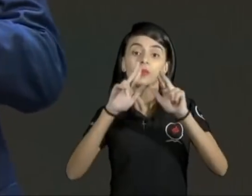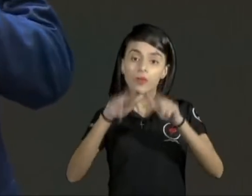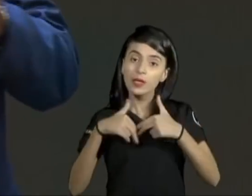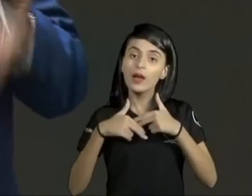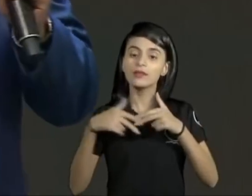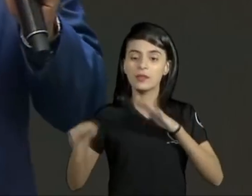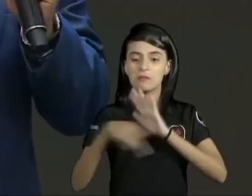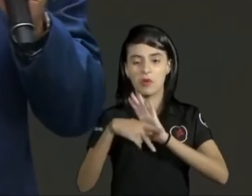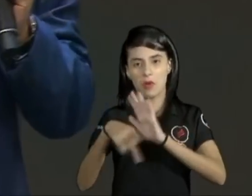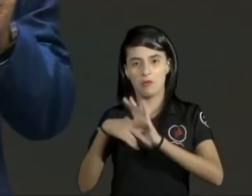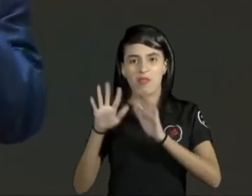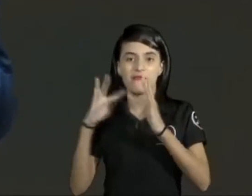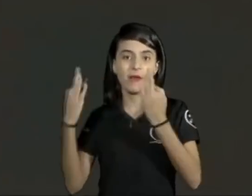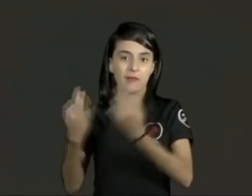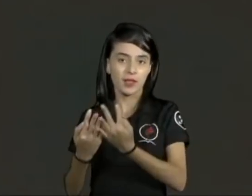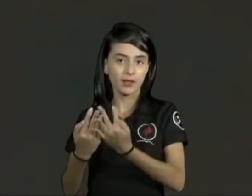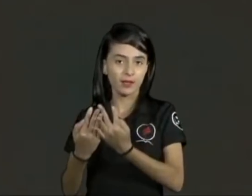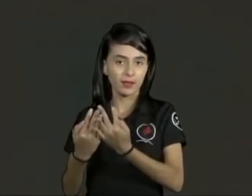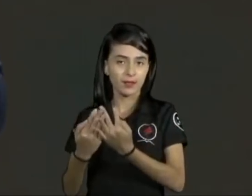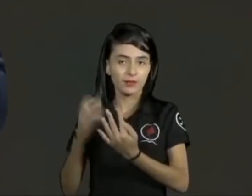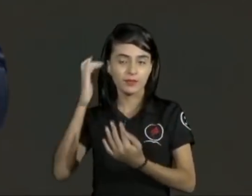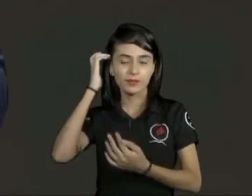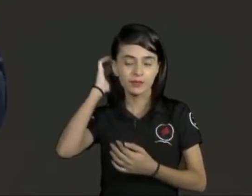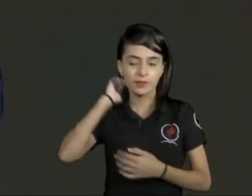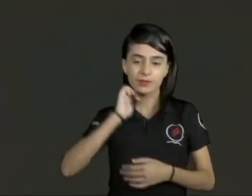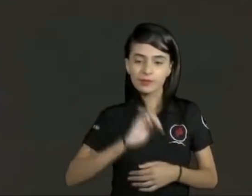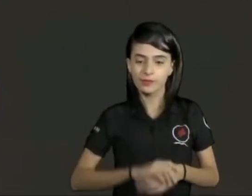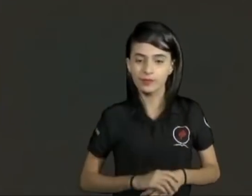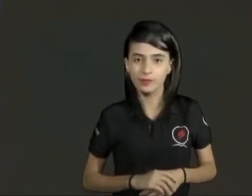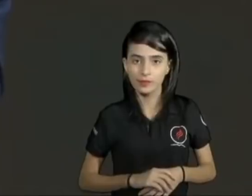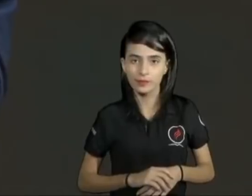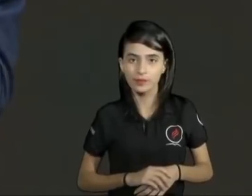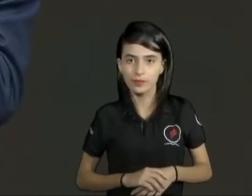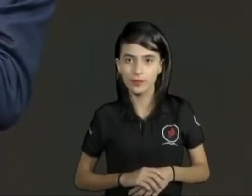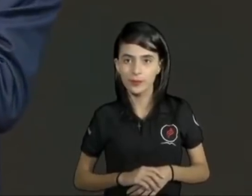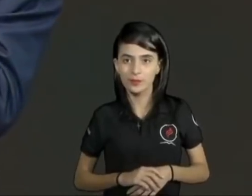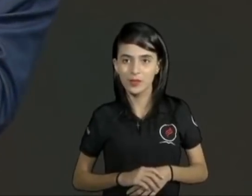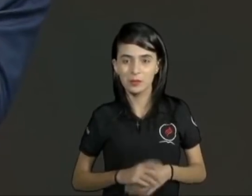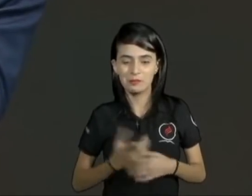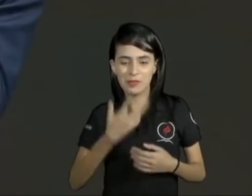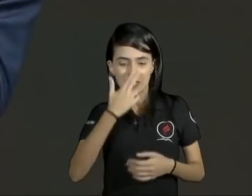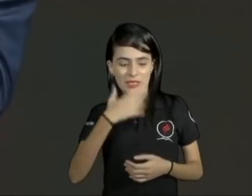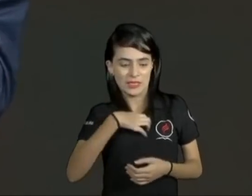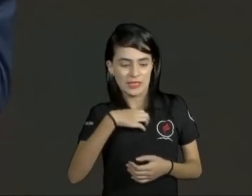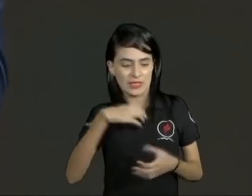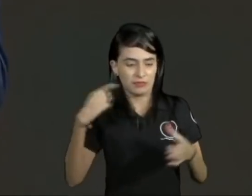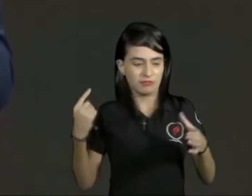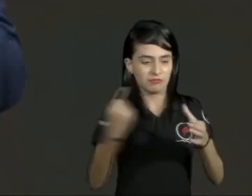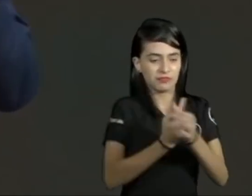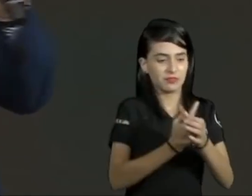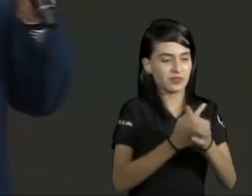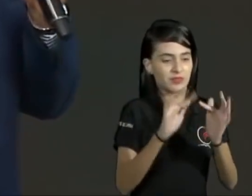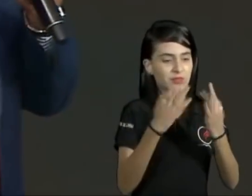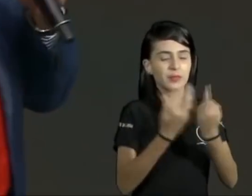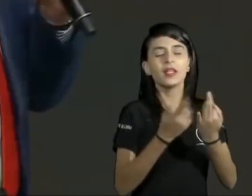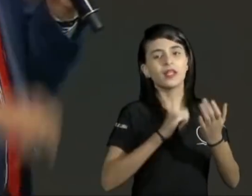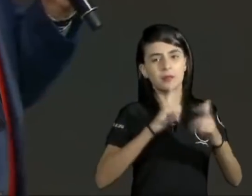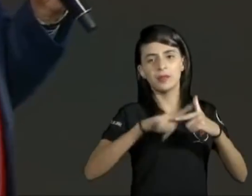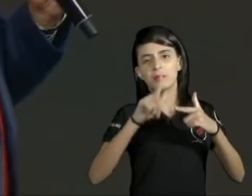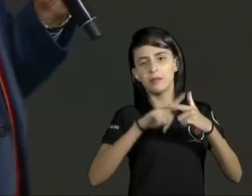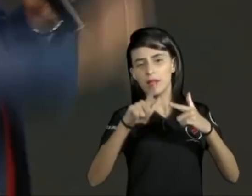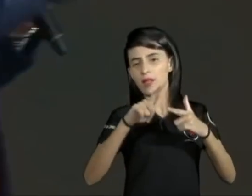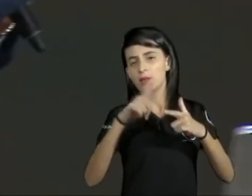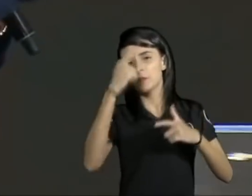questões de pertencimento na família se o indivíduo não se sente pertencente a uma família e tem problemas